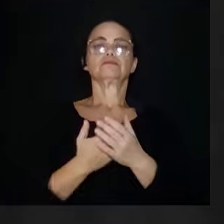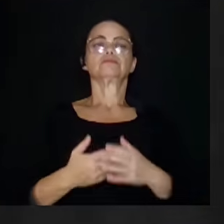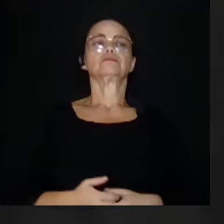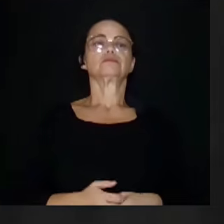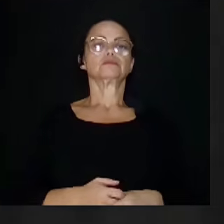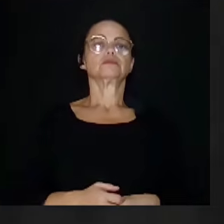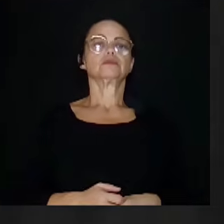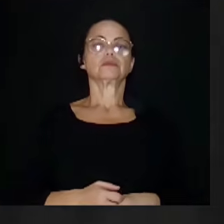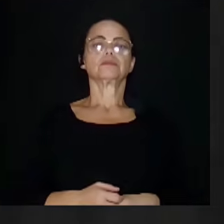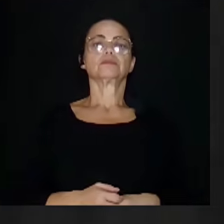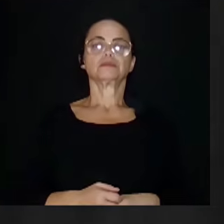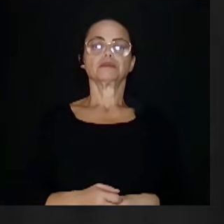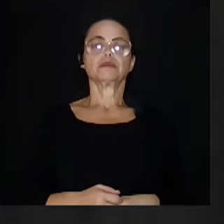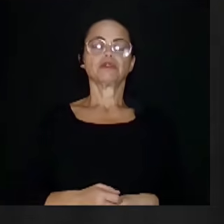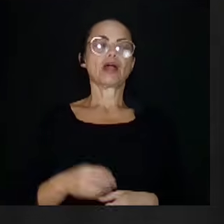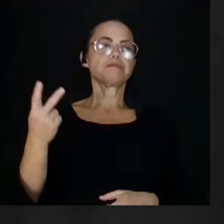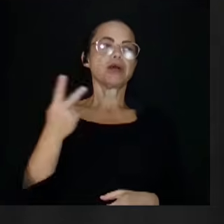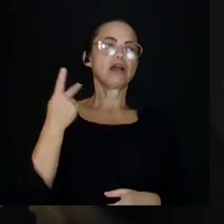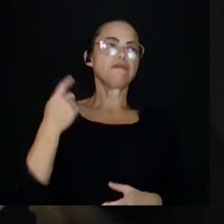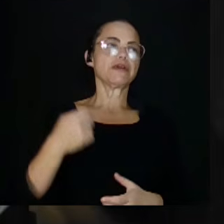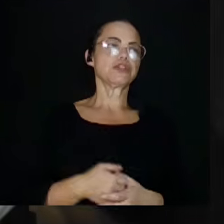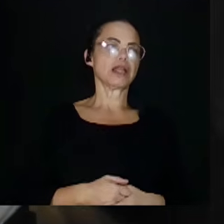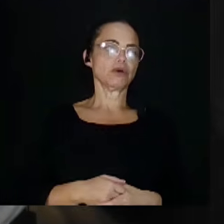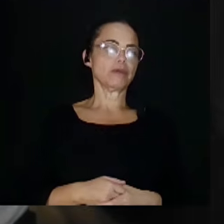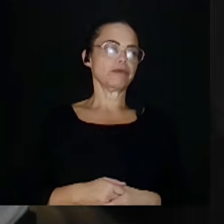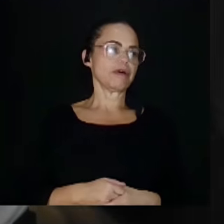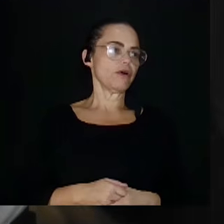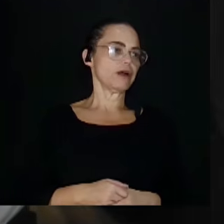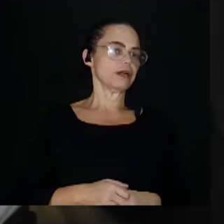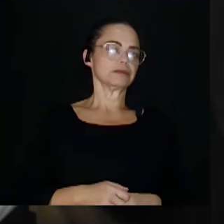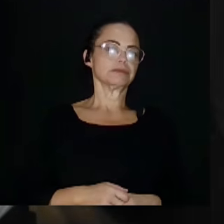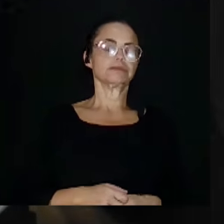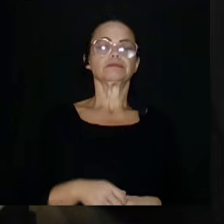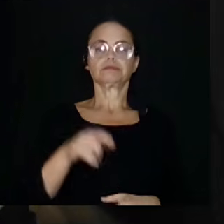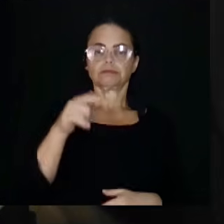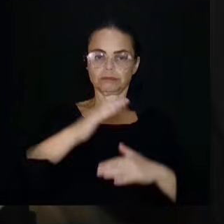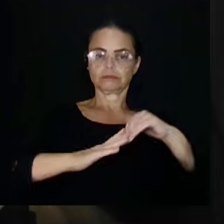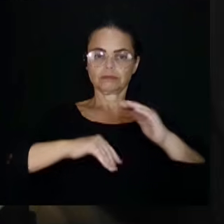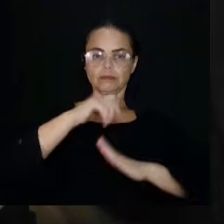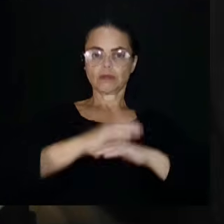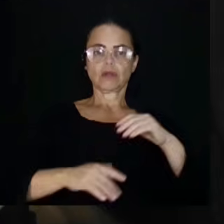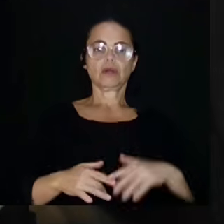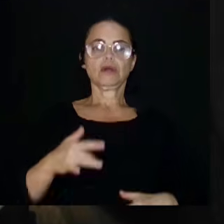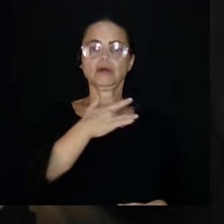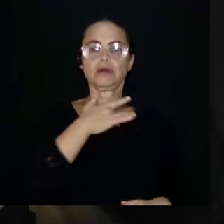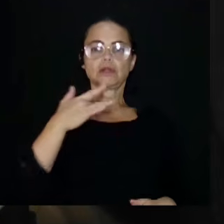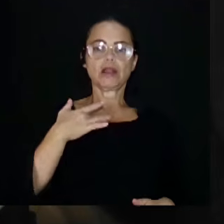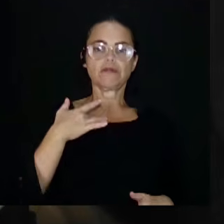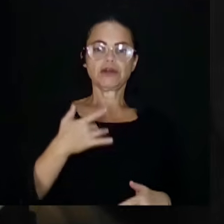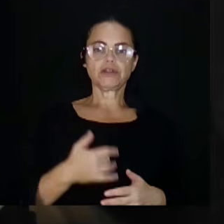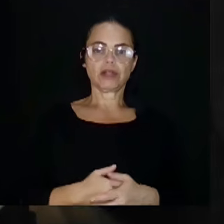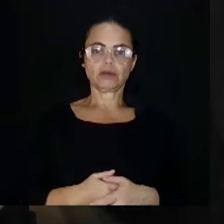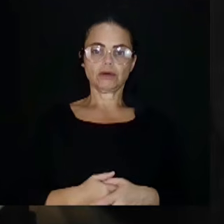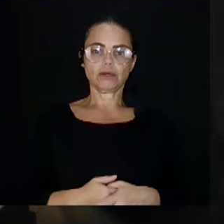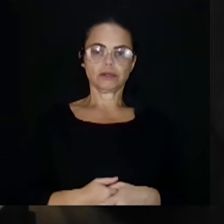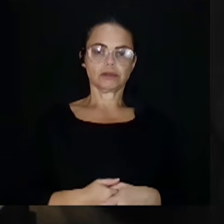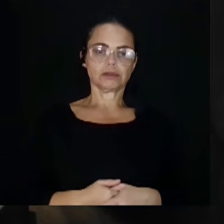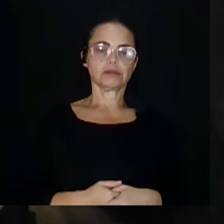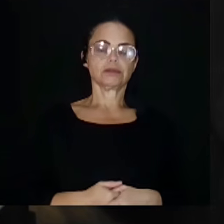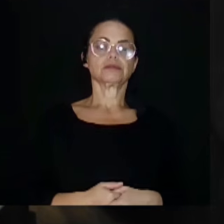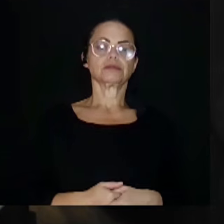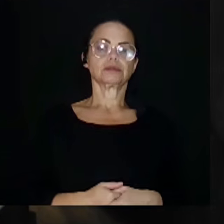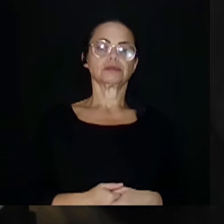Muito bom. Tereza, você é uma profissional da saúde, né? Sim. Uma servidora pública